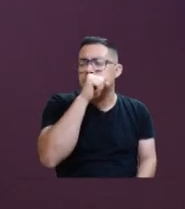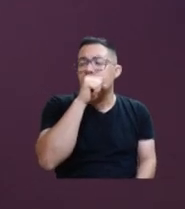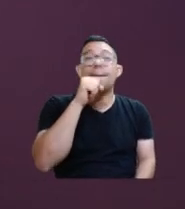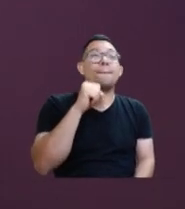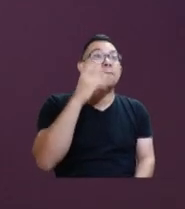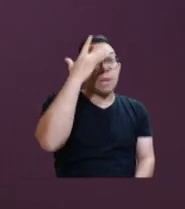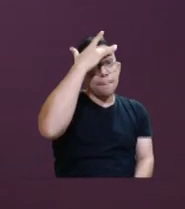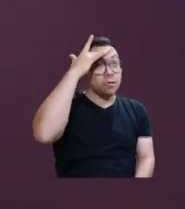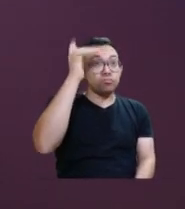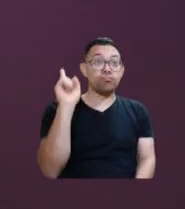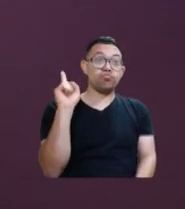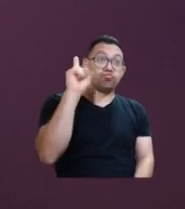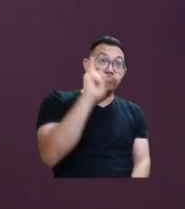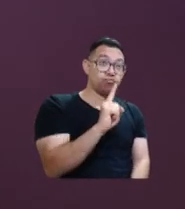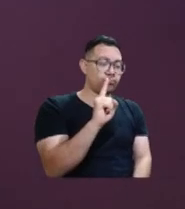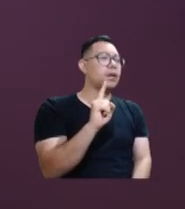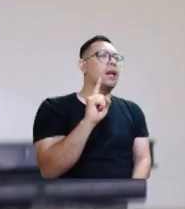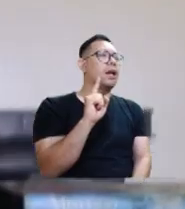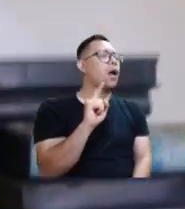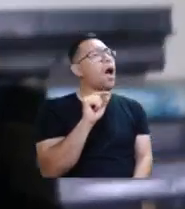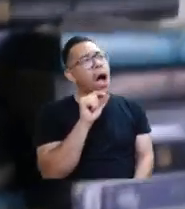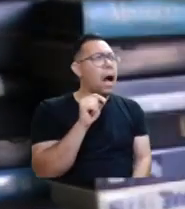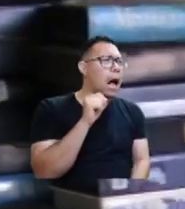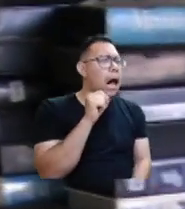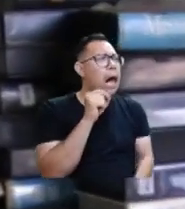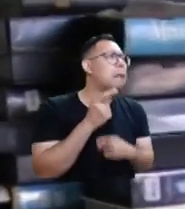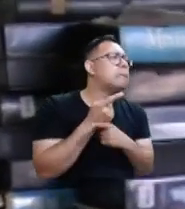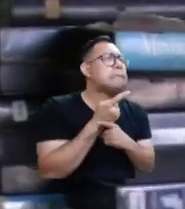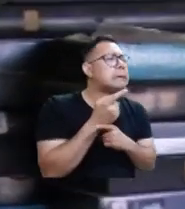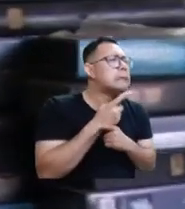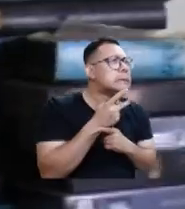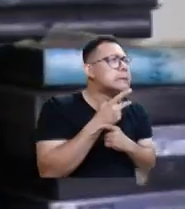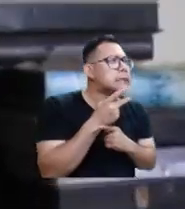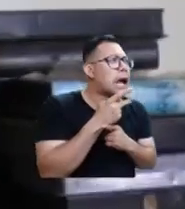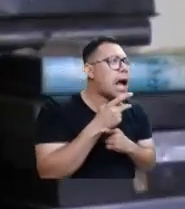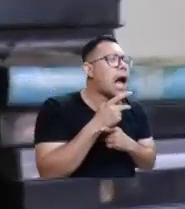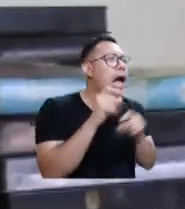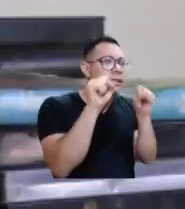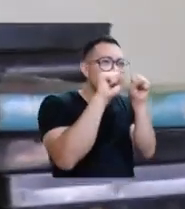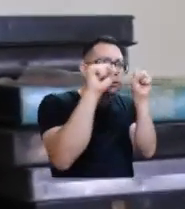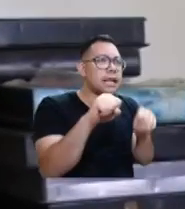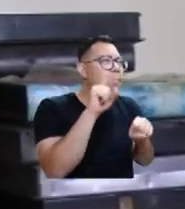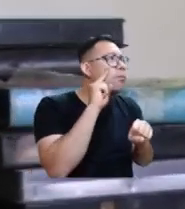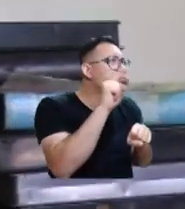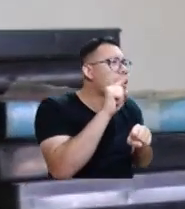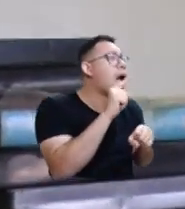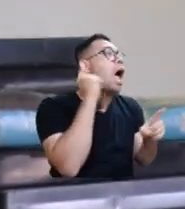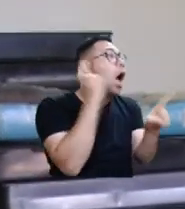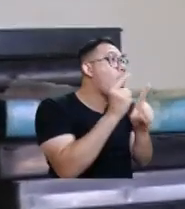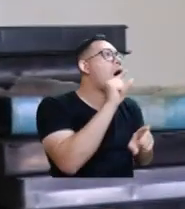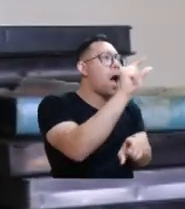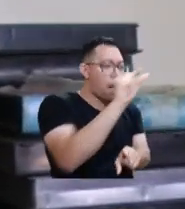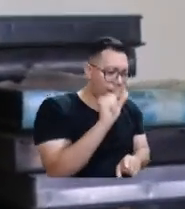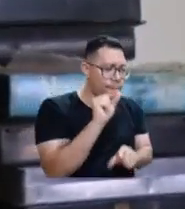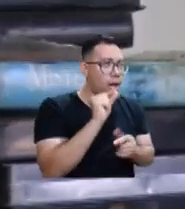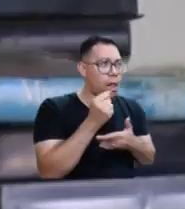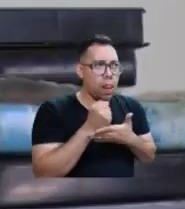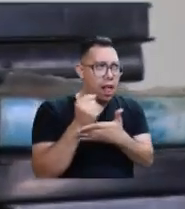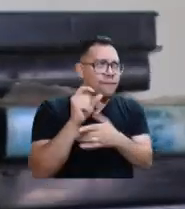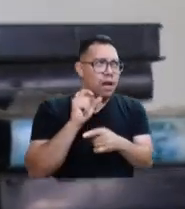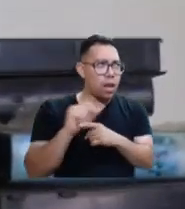filmes, né, que são de diretores conceituados, de atores também que fazem aí